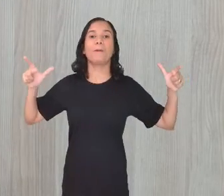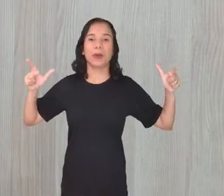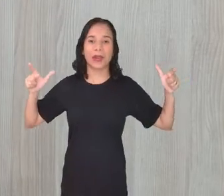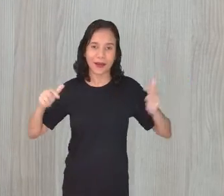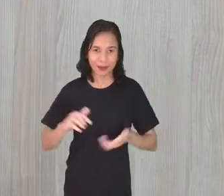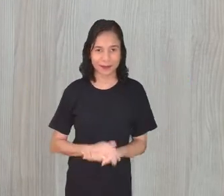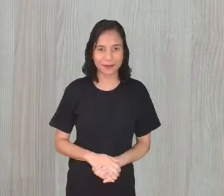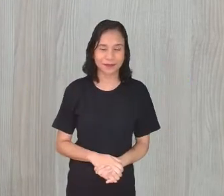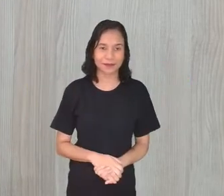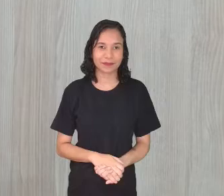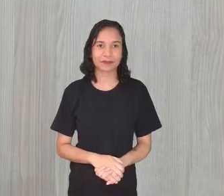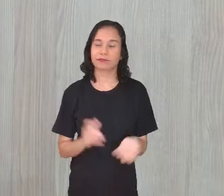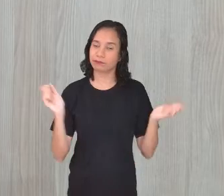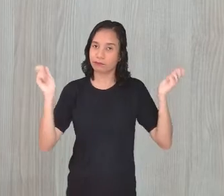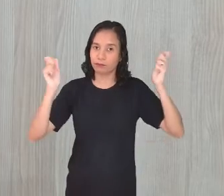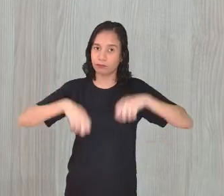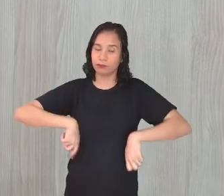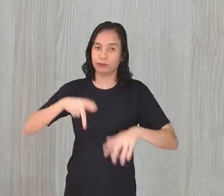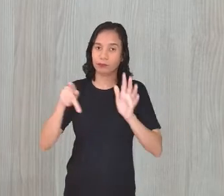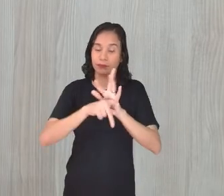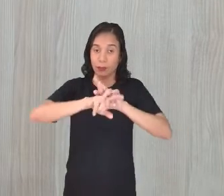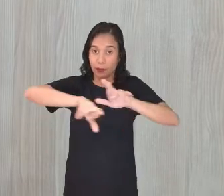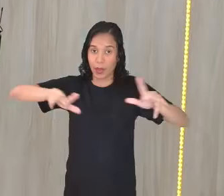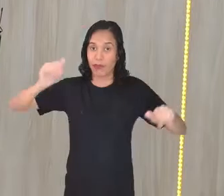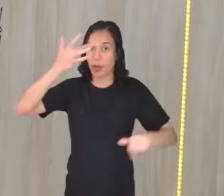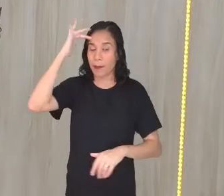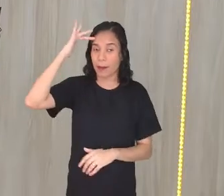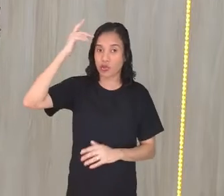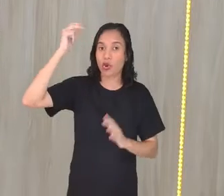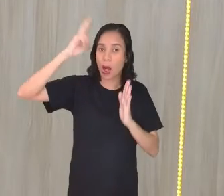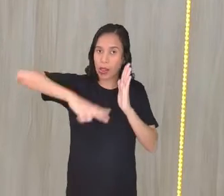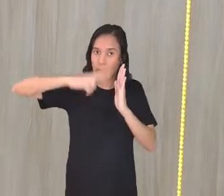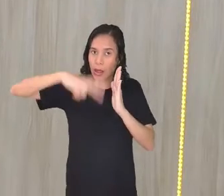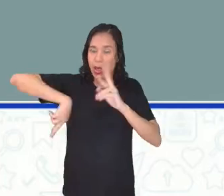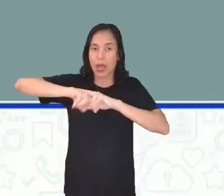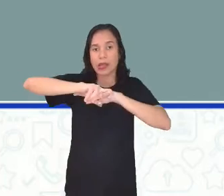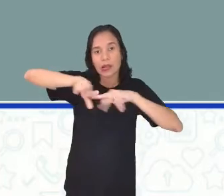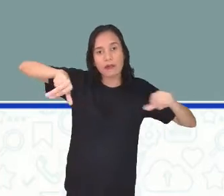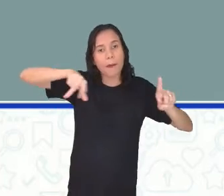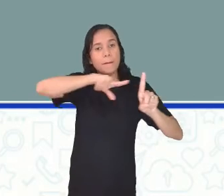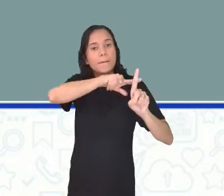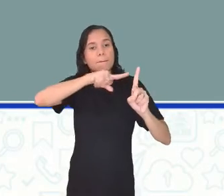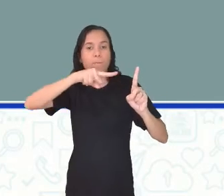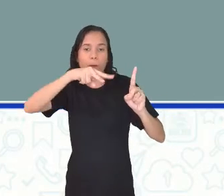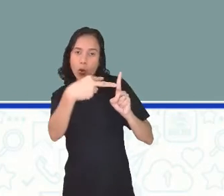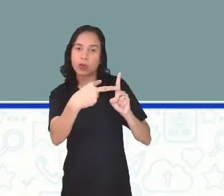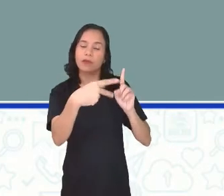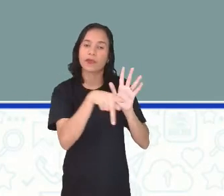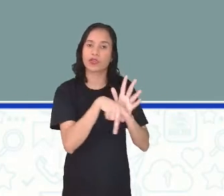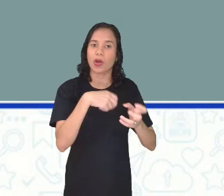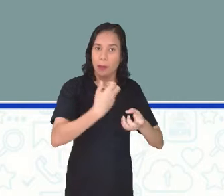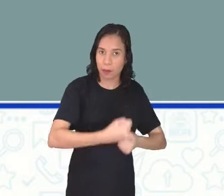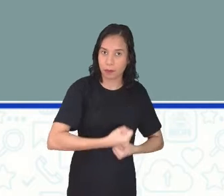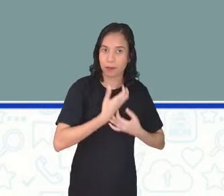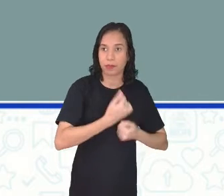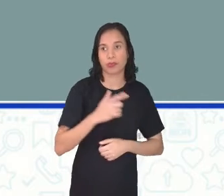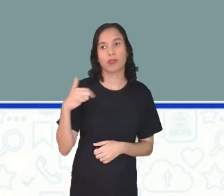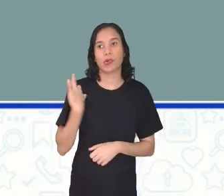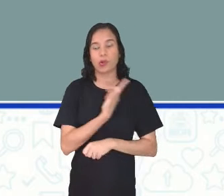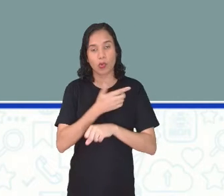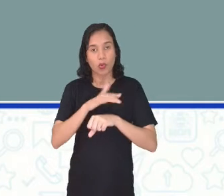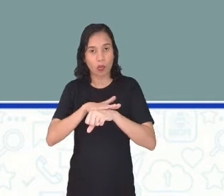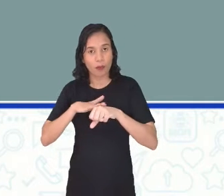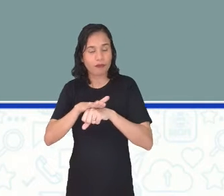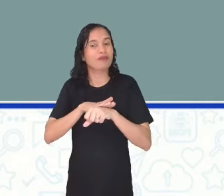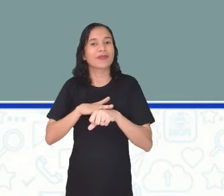bem. É possível que diferentes leitores tenham diferentes interpretações do poema de Drummond. E isso a gente estava conversando também, né? Assim,